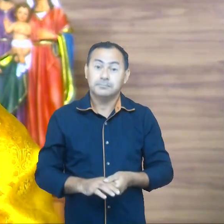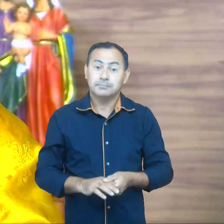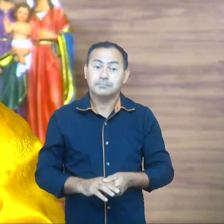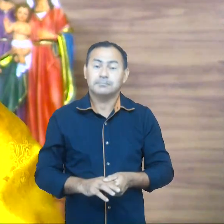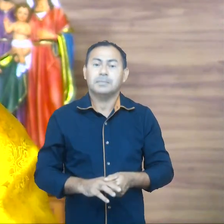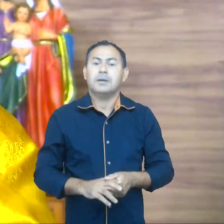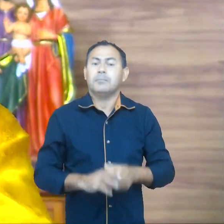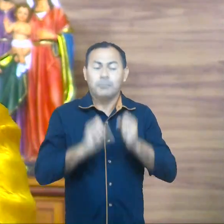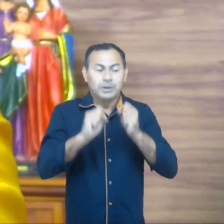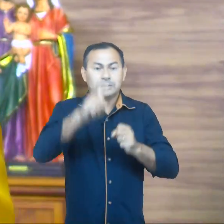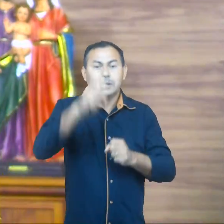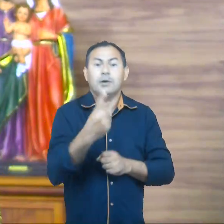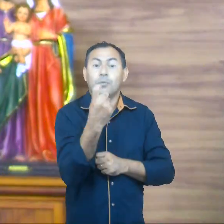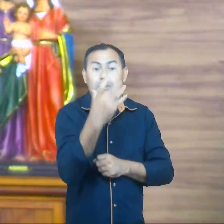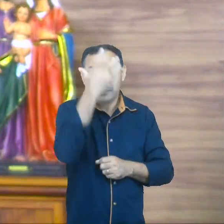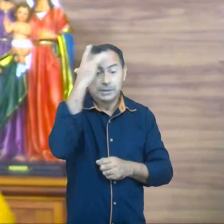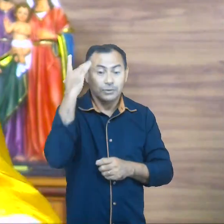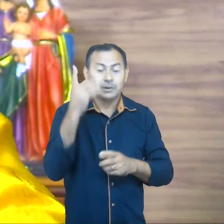para uma pessoa.